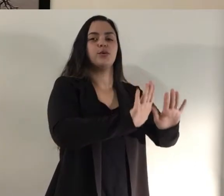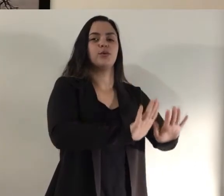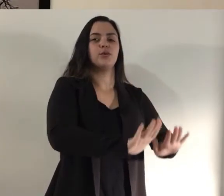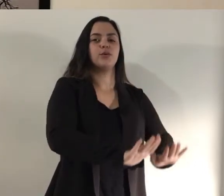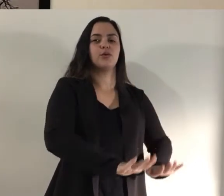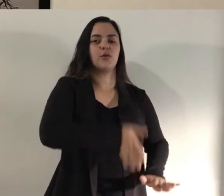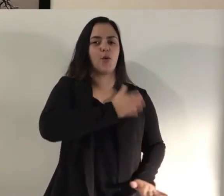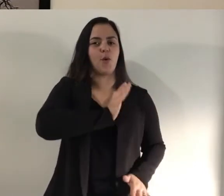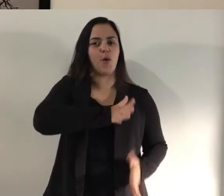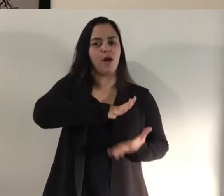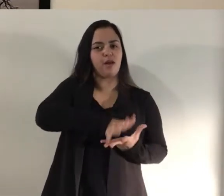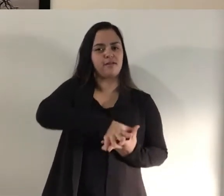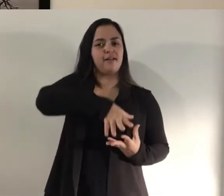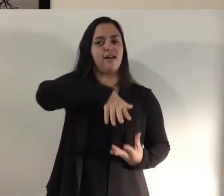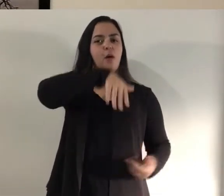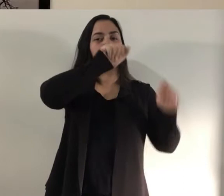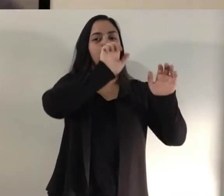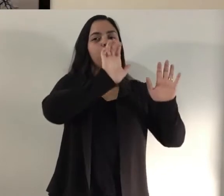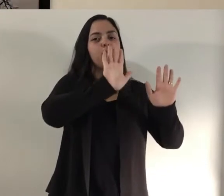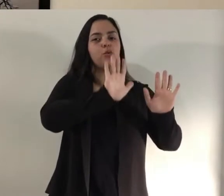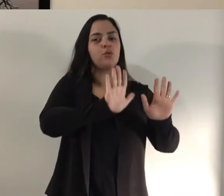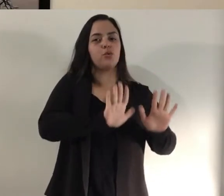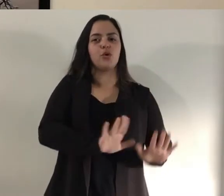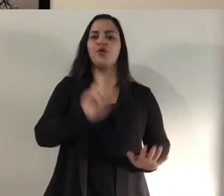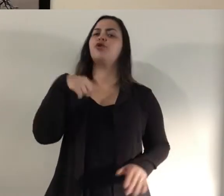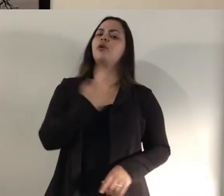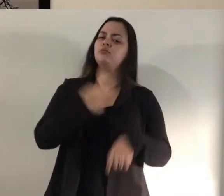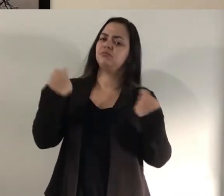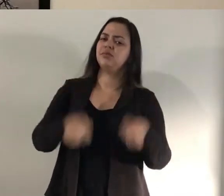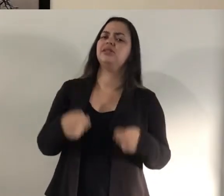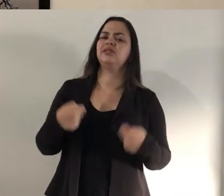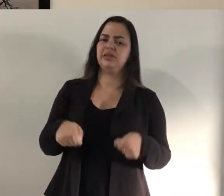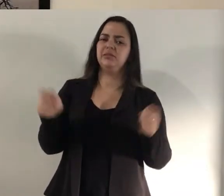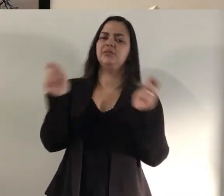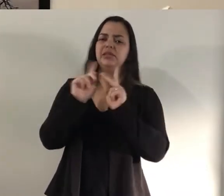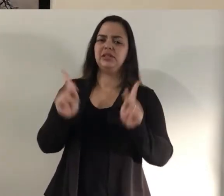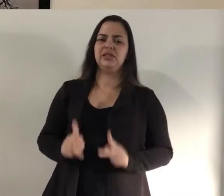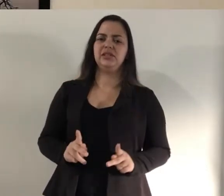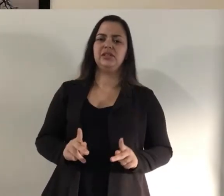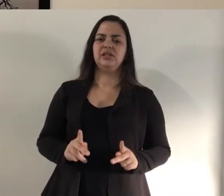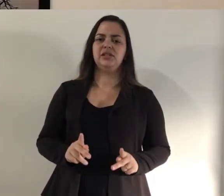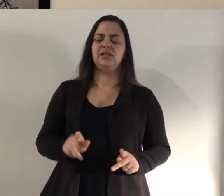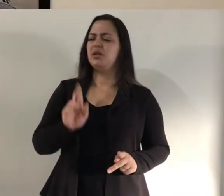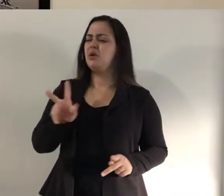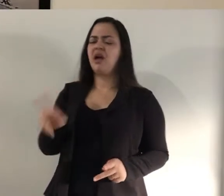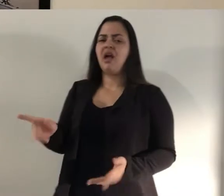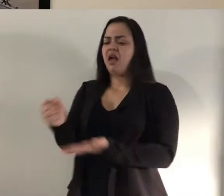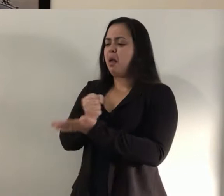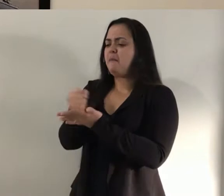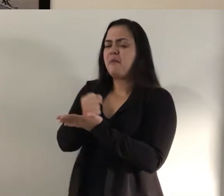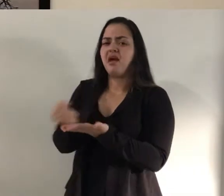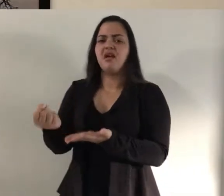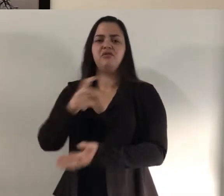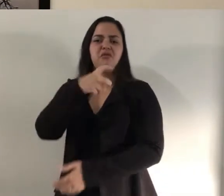pessoas. É disso que nós precisamos. O que vai aquietar a nossa alma não é a descoberta do remédio ou da vacina do